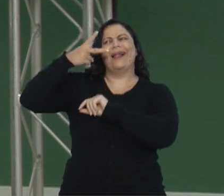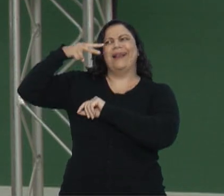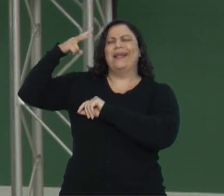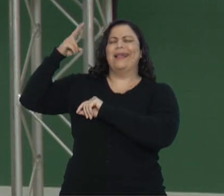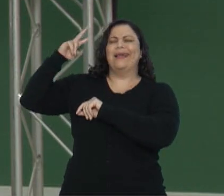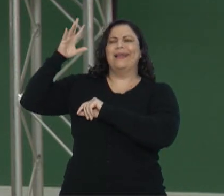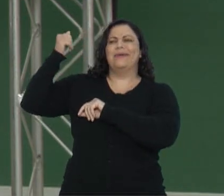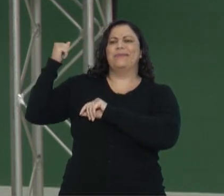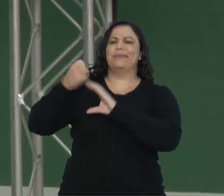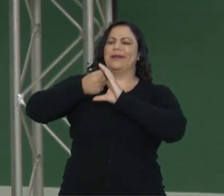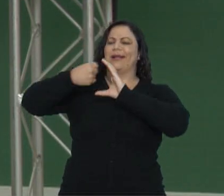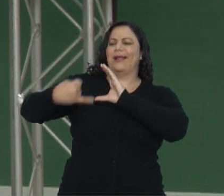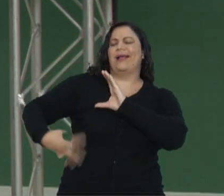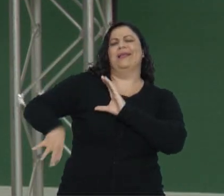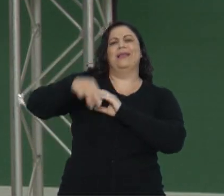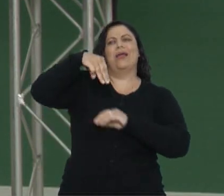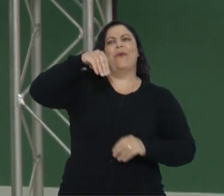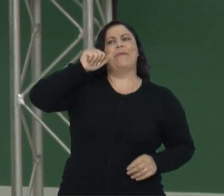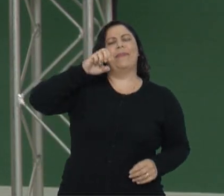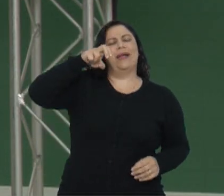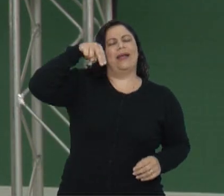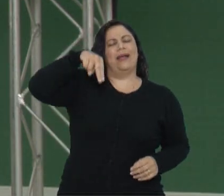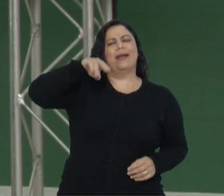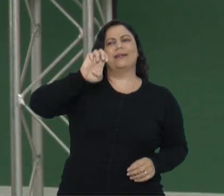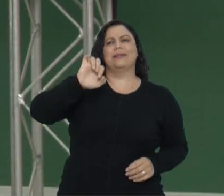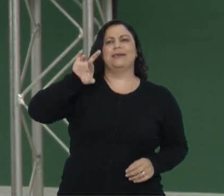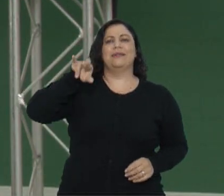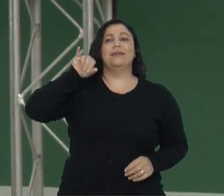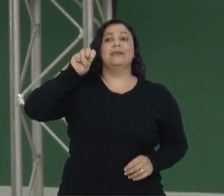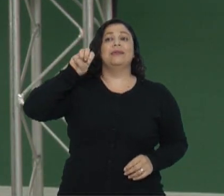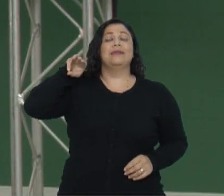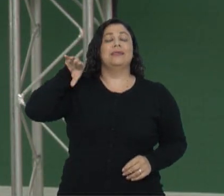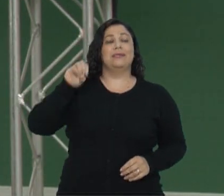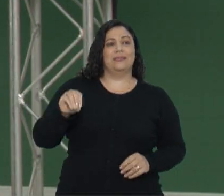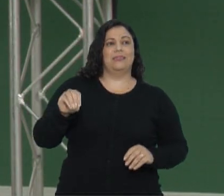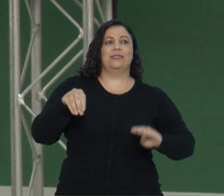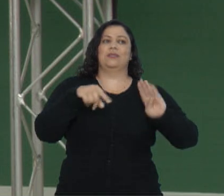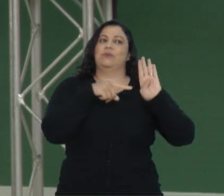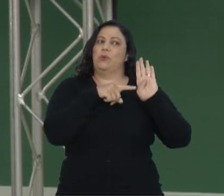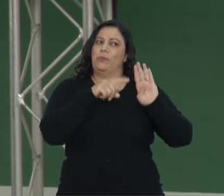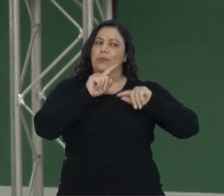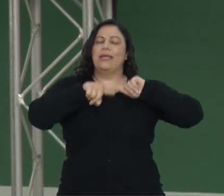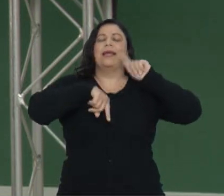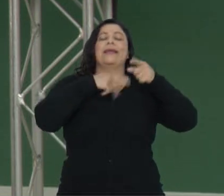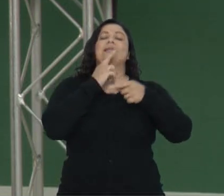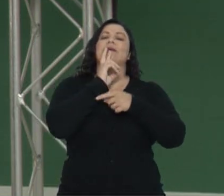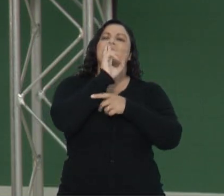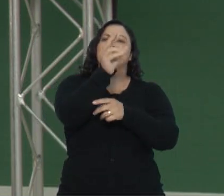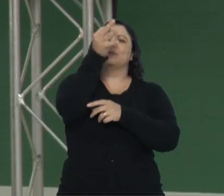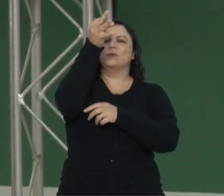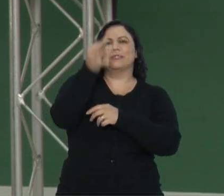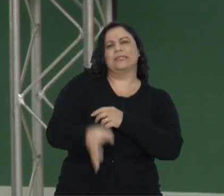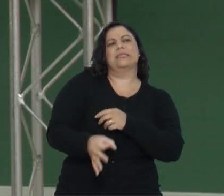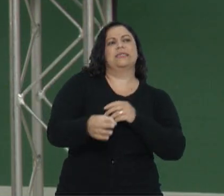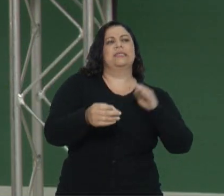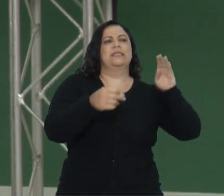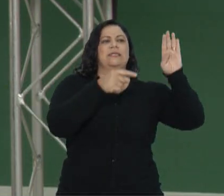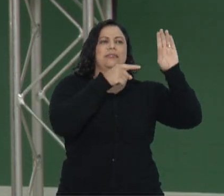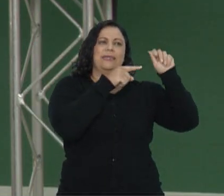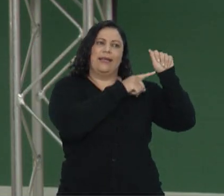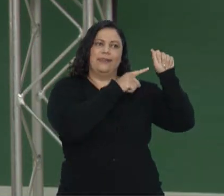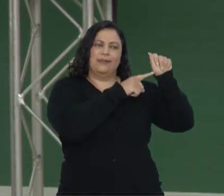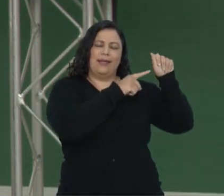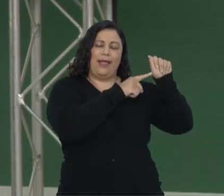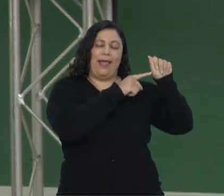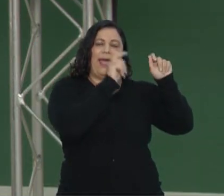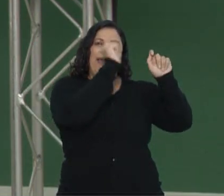do maneirismo, não tinha nada a ver com o nosso barroco. Talhas recobertas por ouro, né? Eu falei que tinha artistas, inclusive o mestre Taíde, que a gente